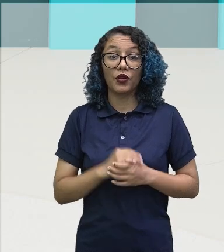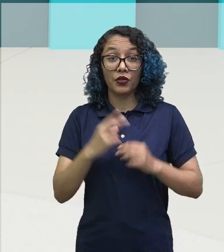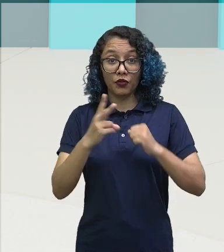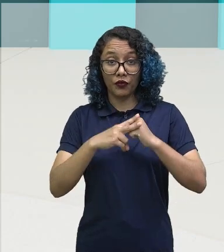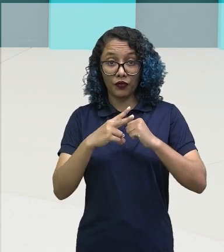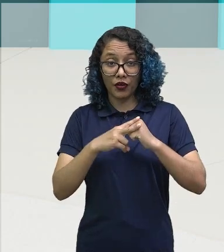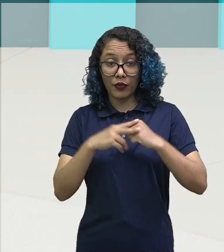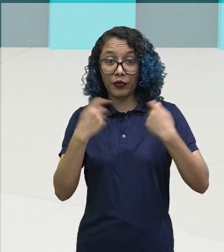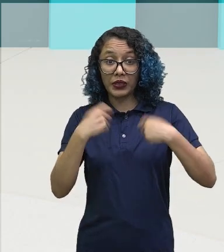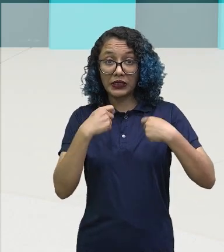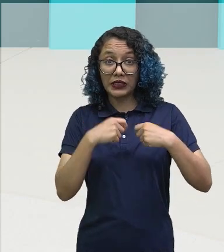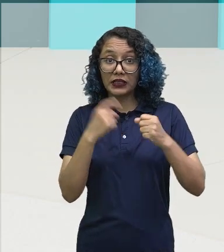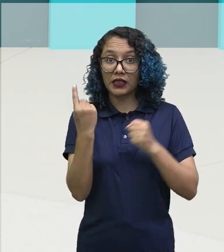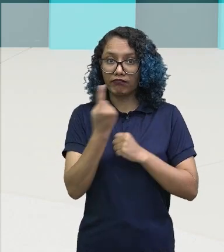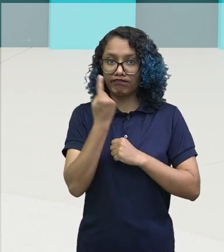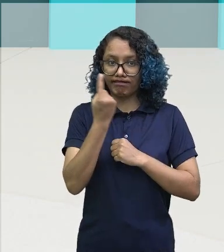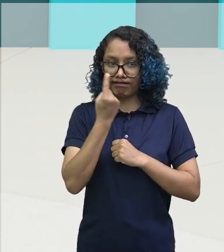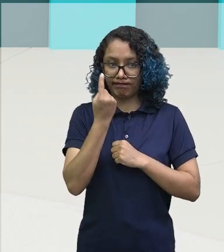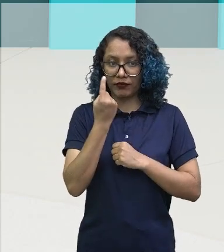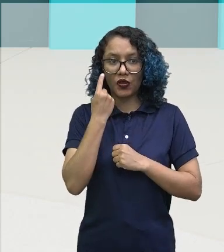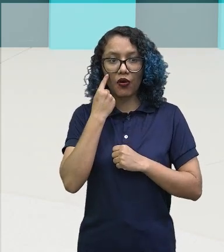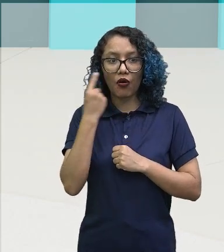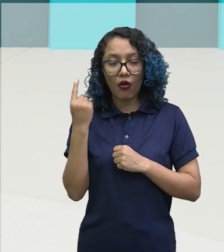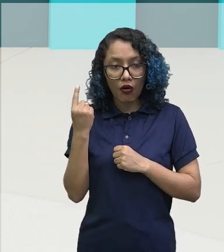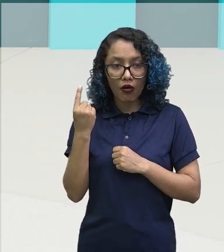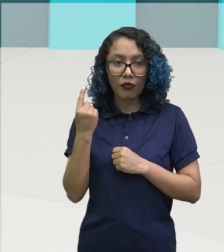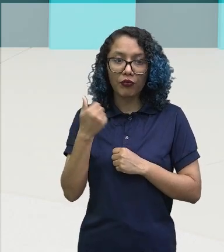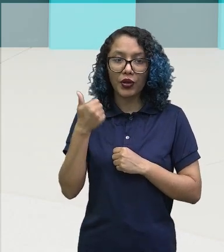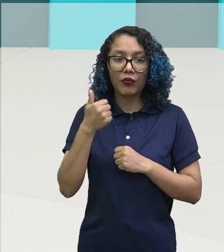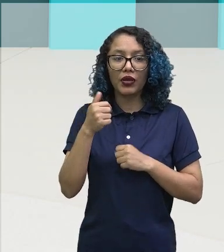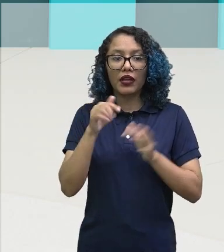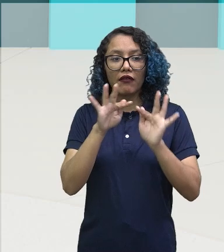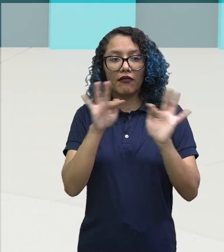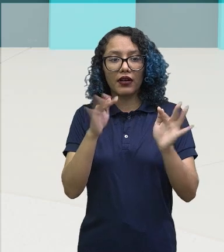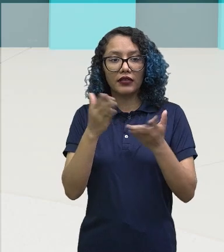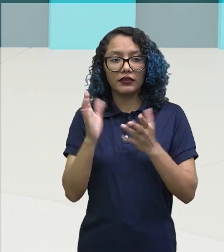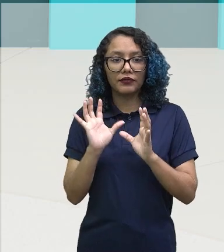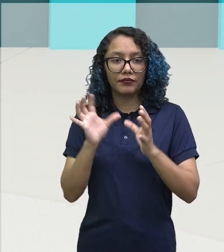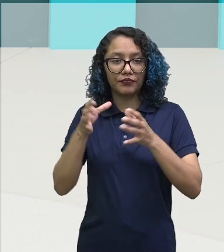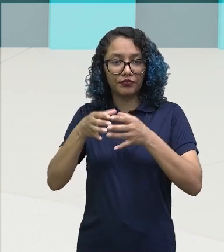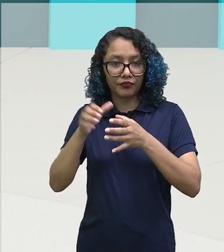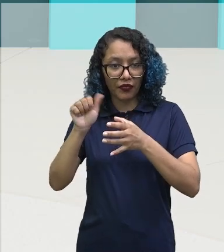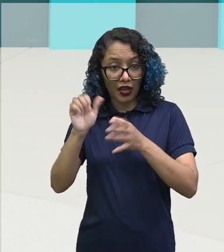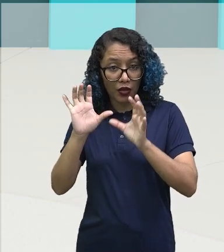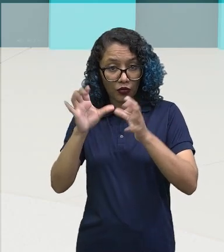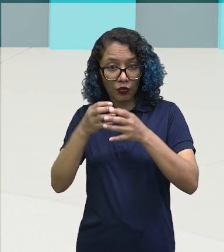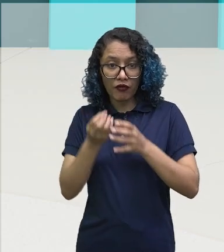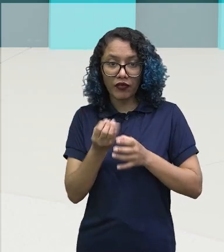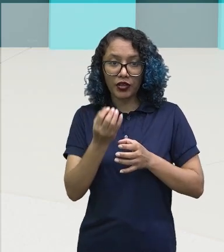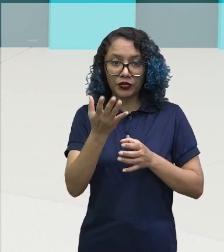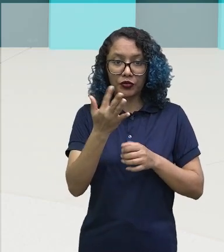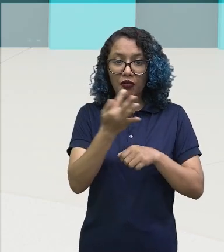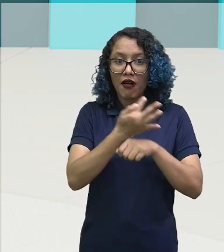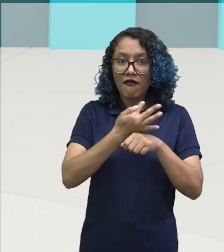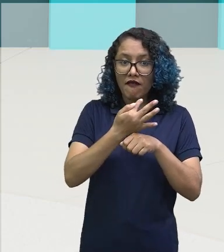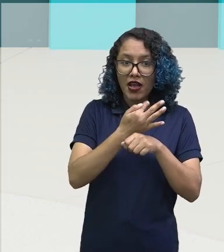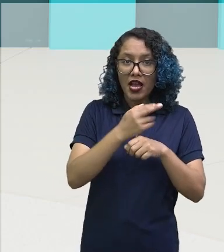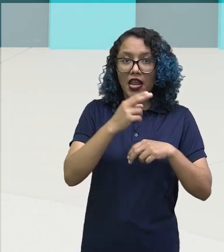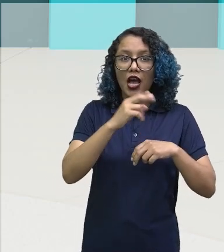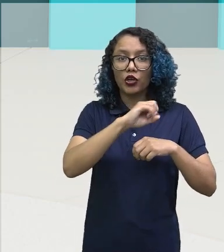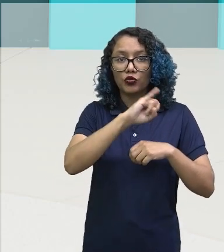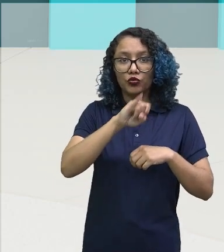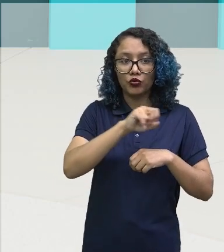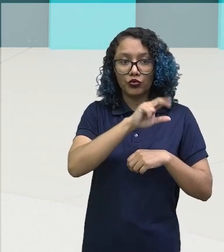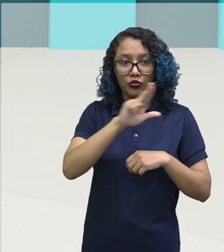singular. Observe que a turma viajou nas férias de julho. Então, a turma significa o quê? Coletivo